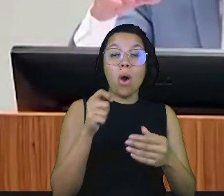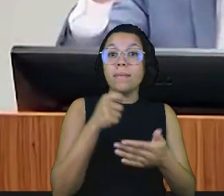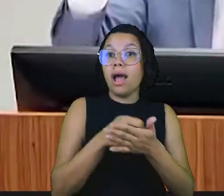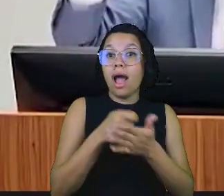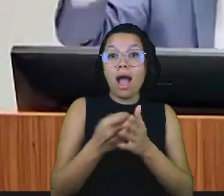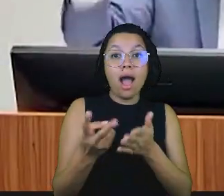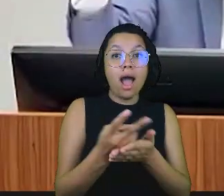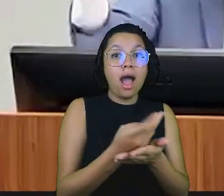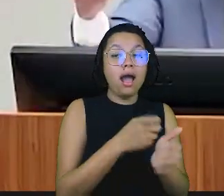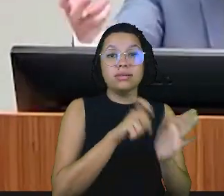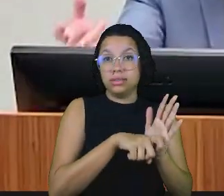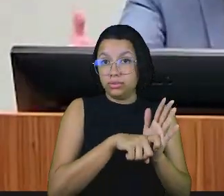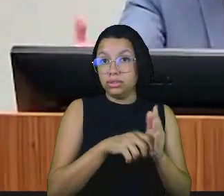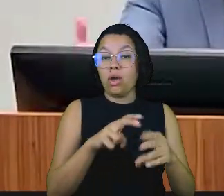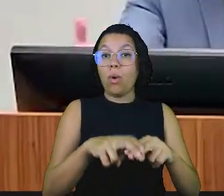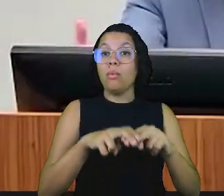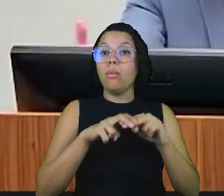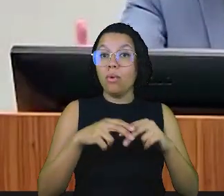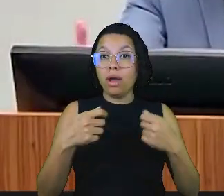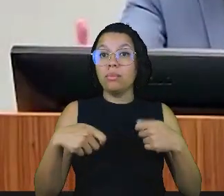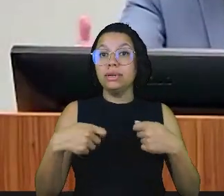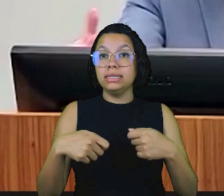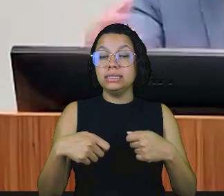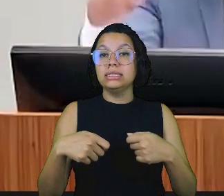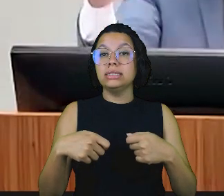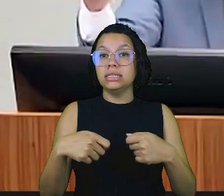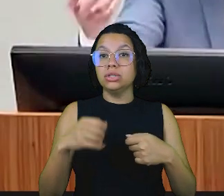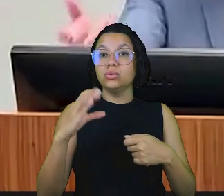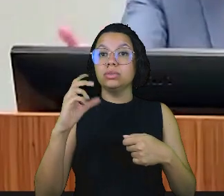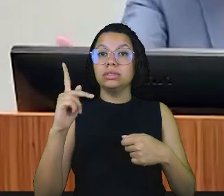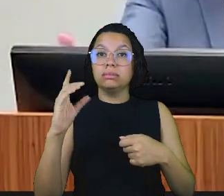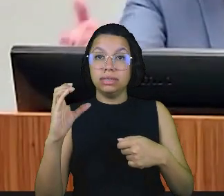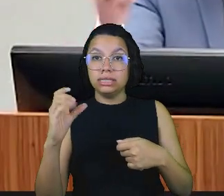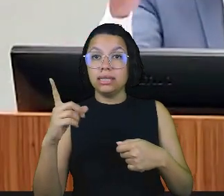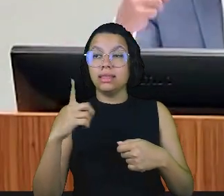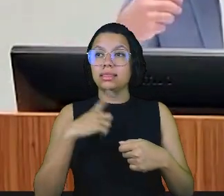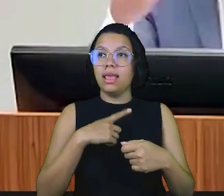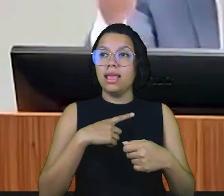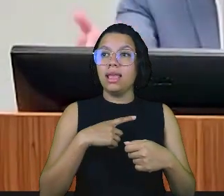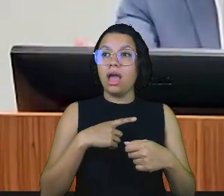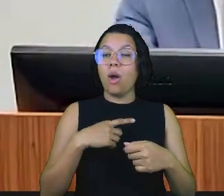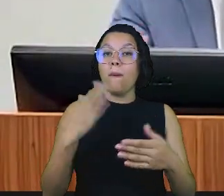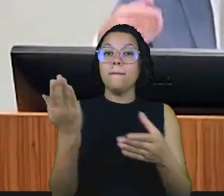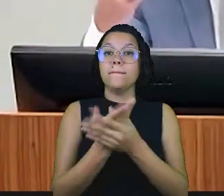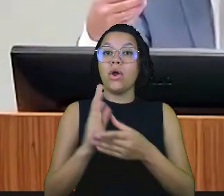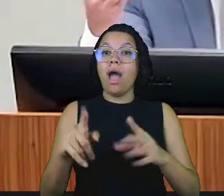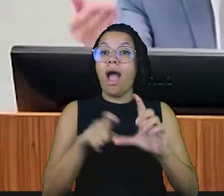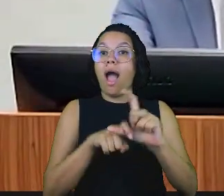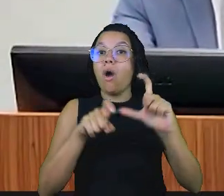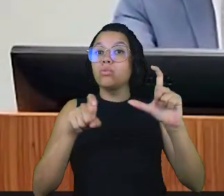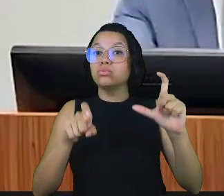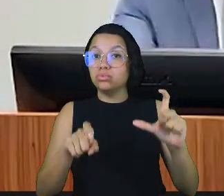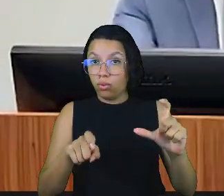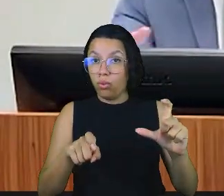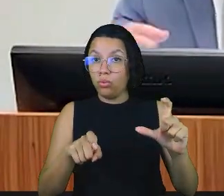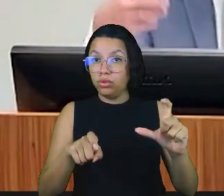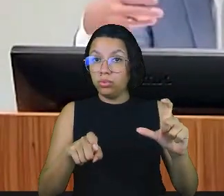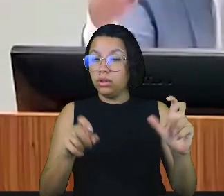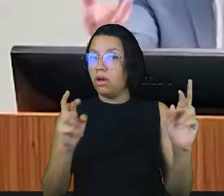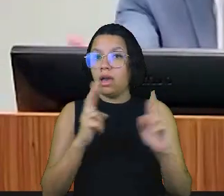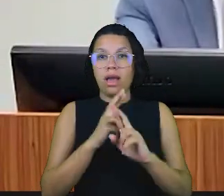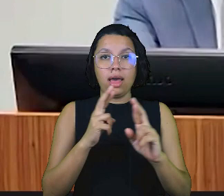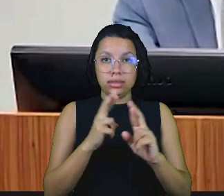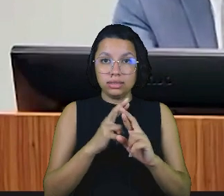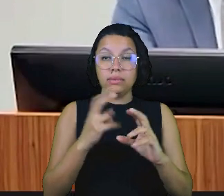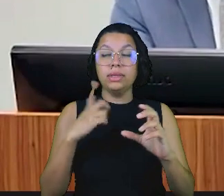2015 de um processo autônomo a despeito de categorizado como intervenção de terceiro. Nós